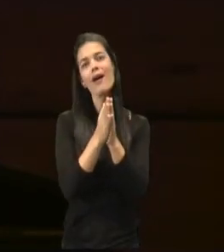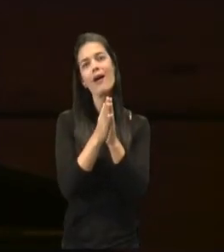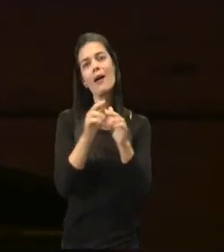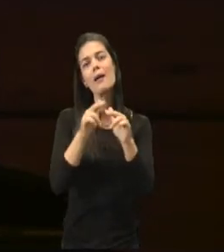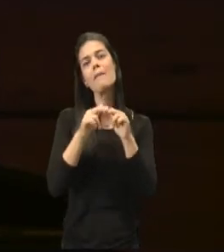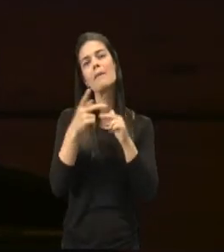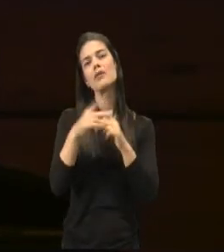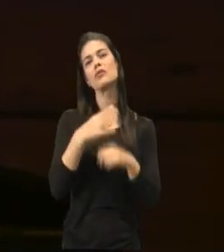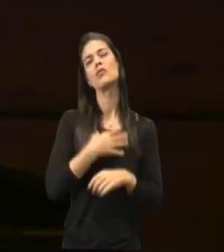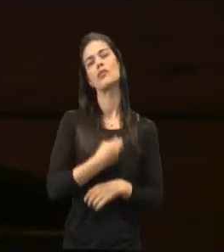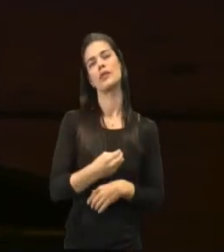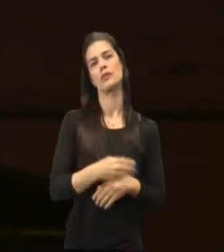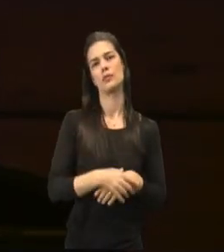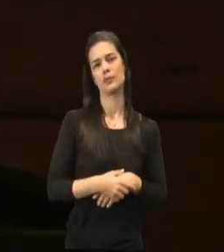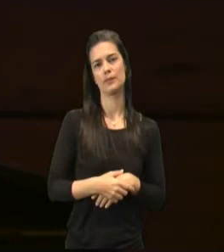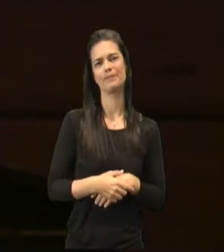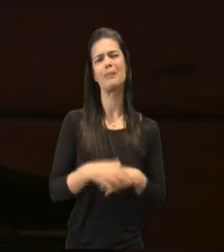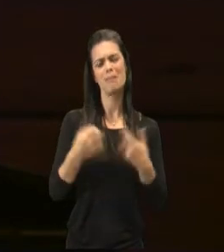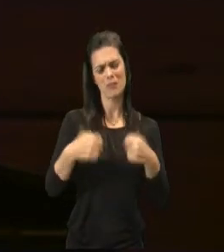seus filhos.